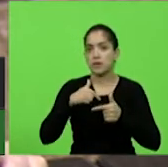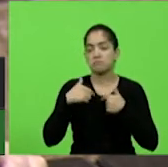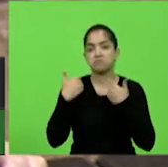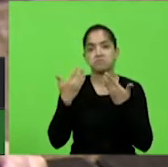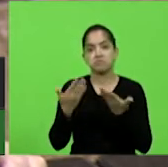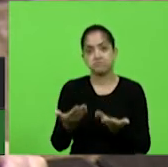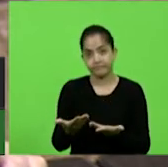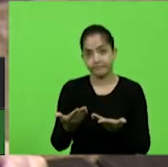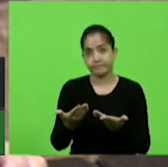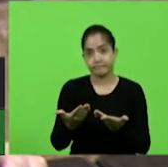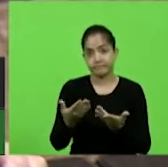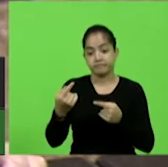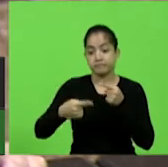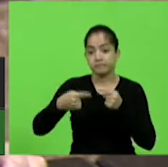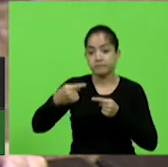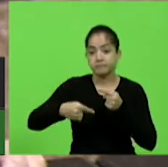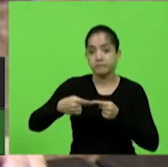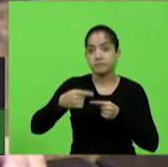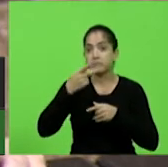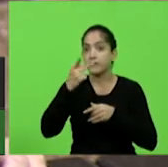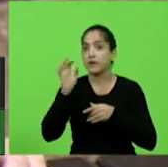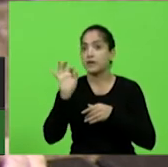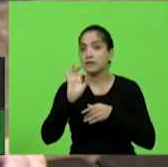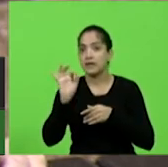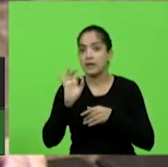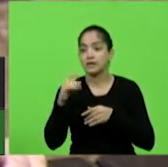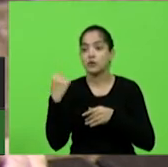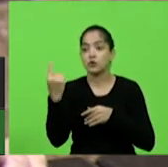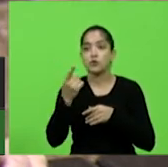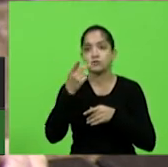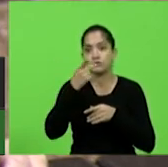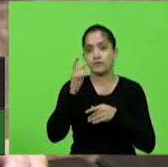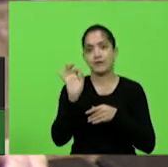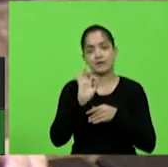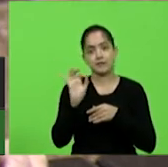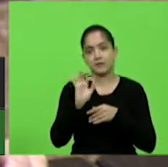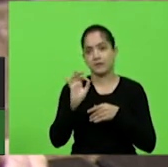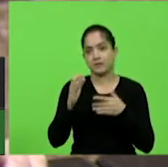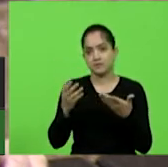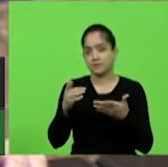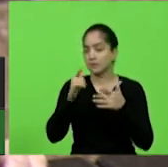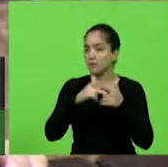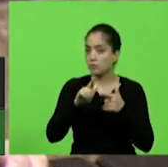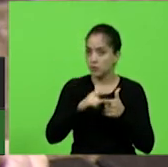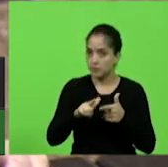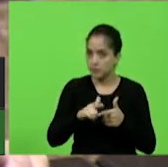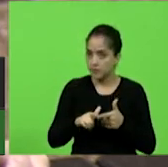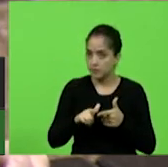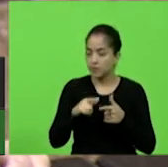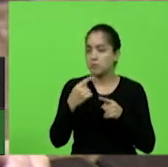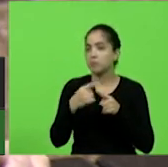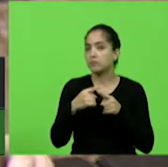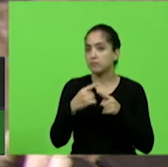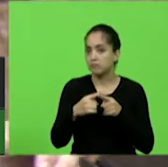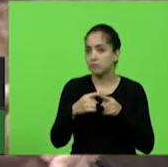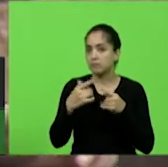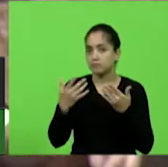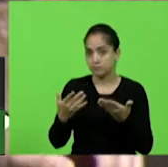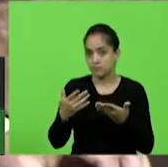o sistema político não fala nada. Nós aqui não falamos desse grande problema. Por quê? Porque se